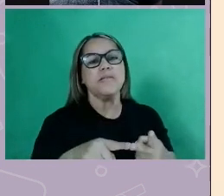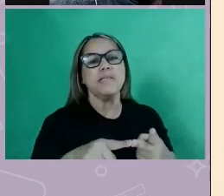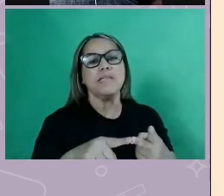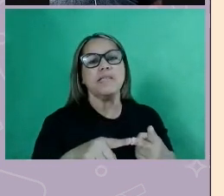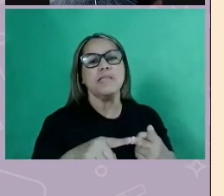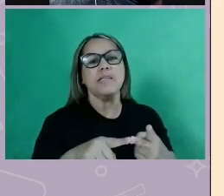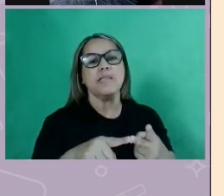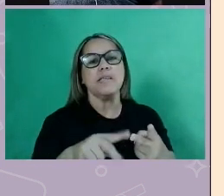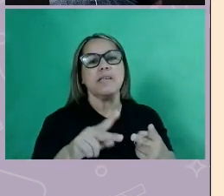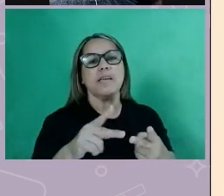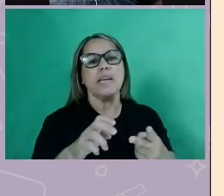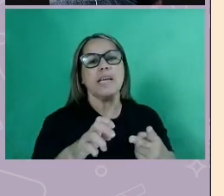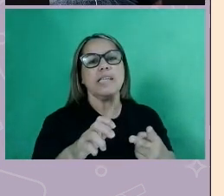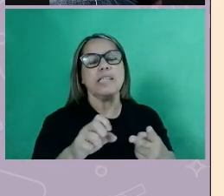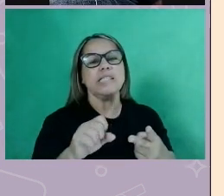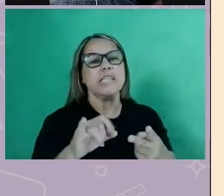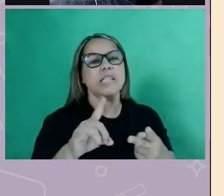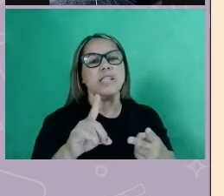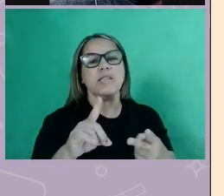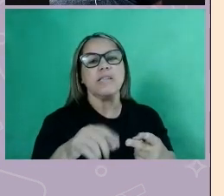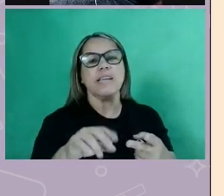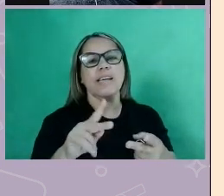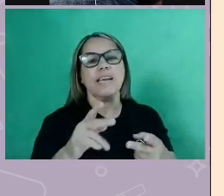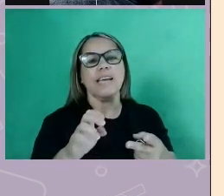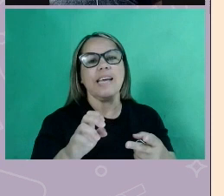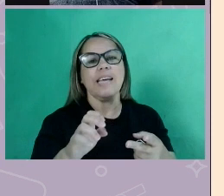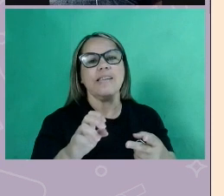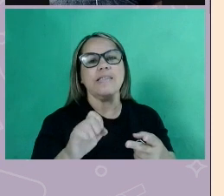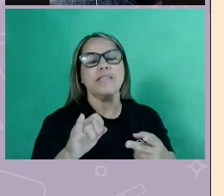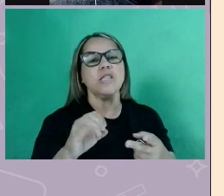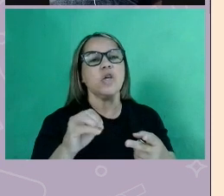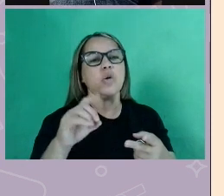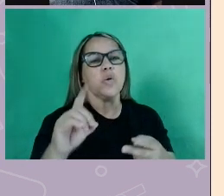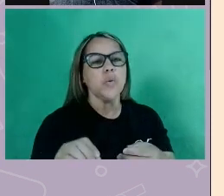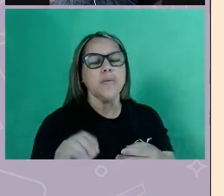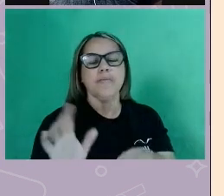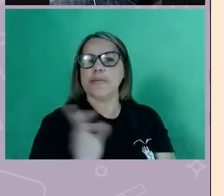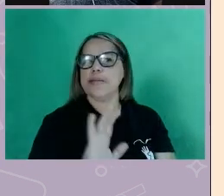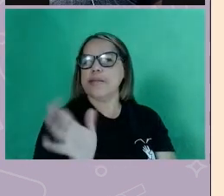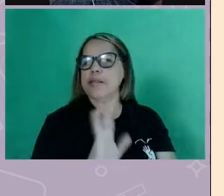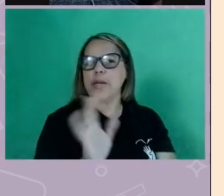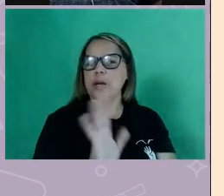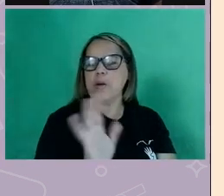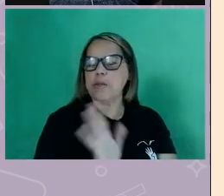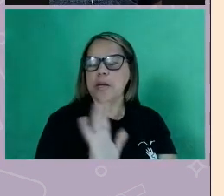de forma nenhuma de forma nenhuma até porque é